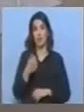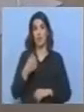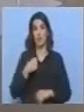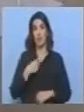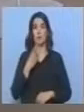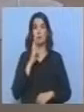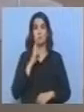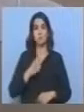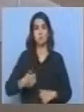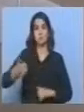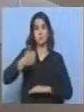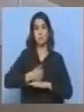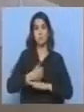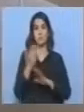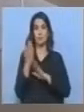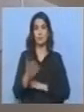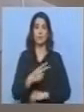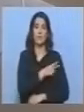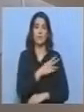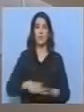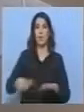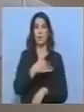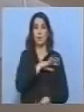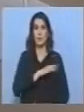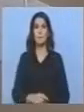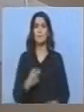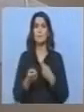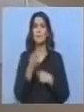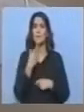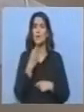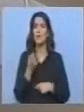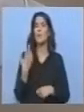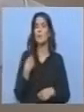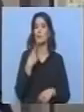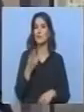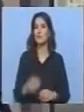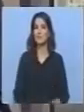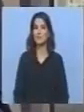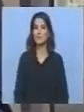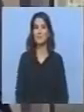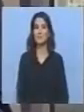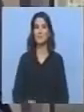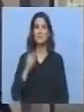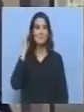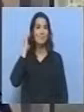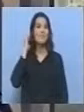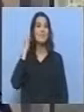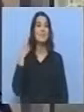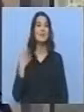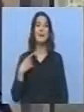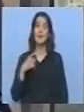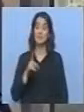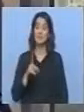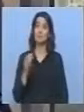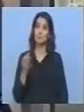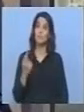tomei posse há 1 mês e meio como reitor da Universidade de Coimbra. Que medicamento foi esse que eu fiz referência há pouco? Pois, não é, são coisas diferentes. Na